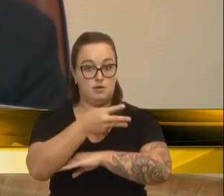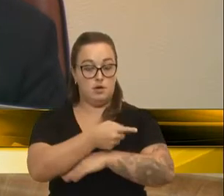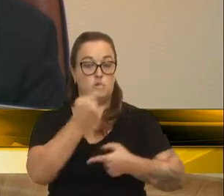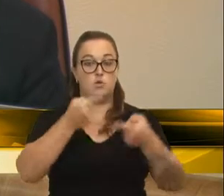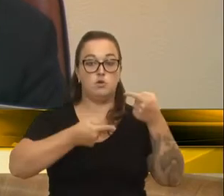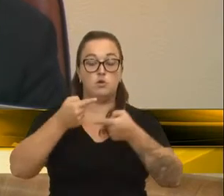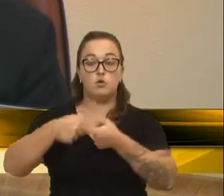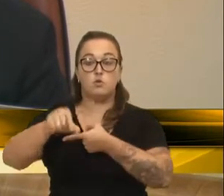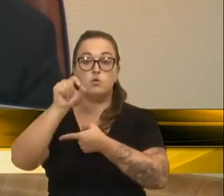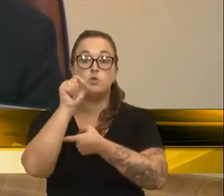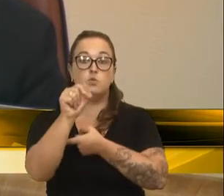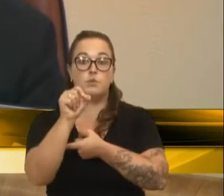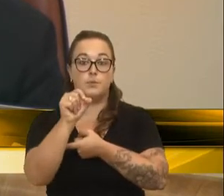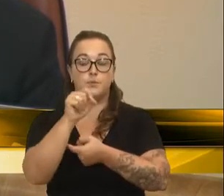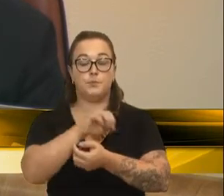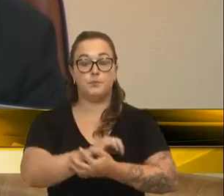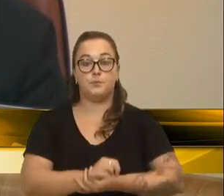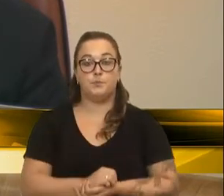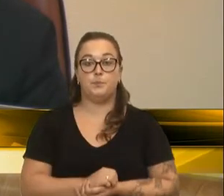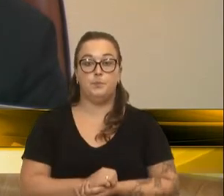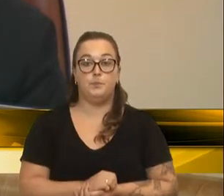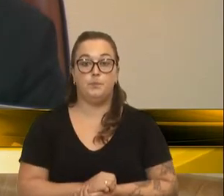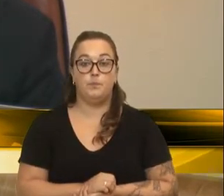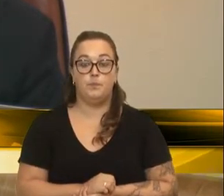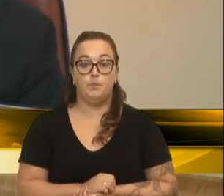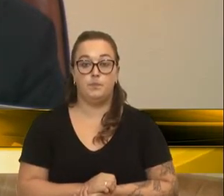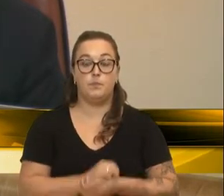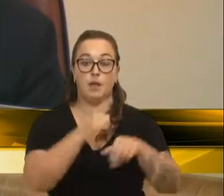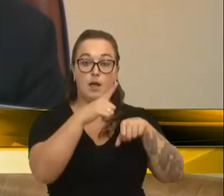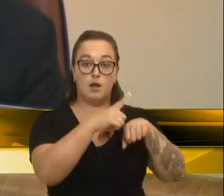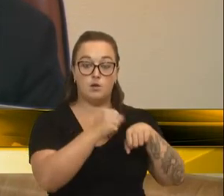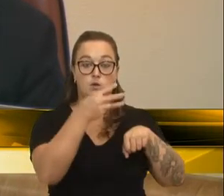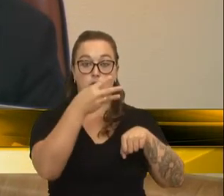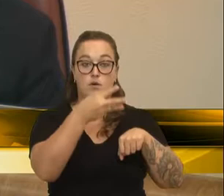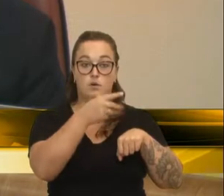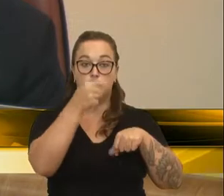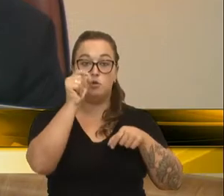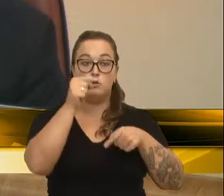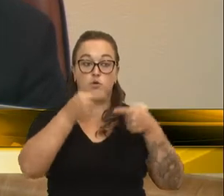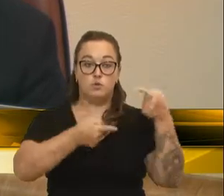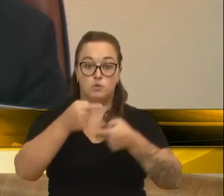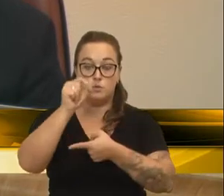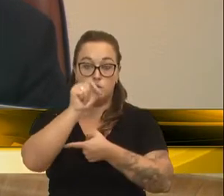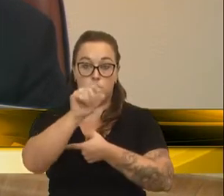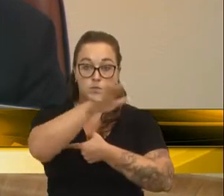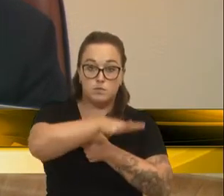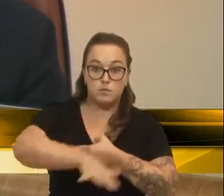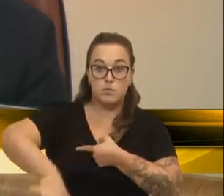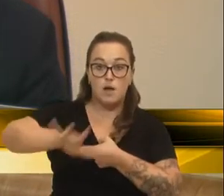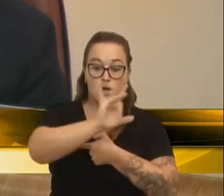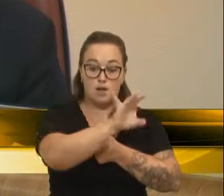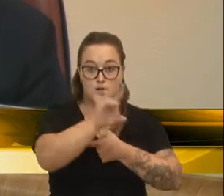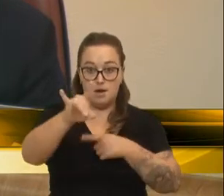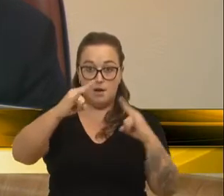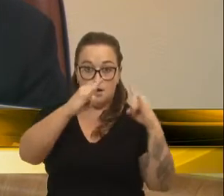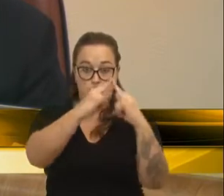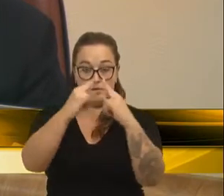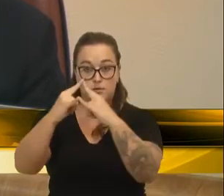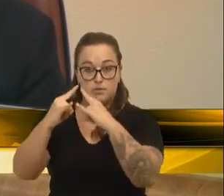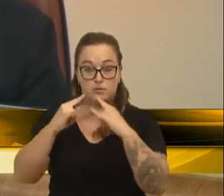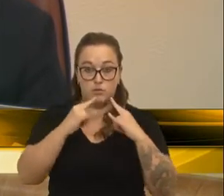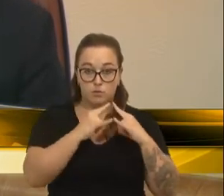estabelece 2 pontos. Artigo 3º. No âmbito de cada órgão e de cada